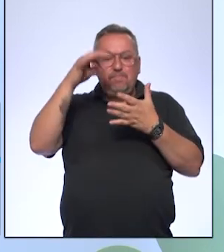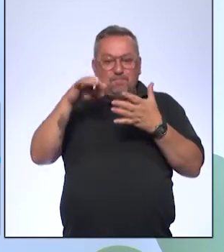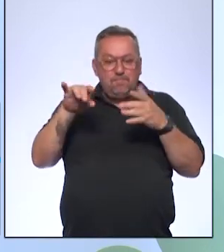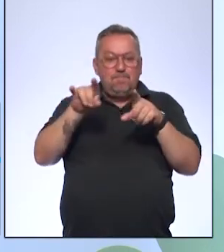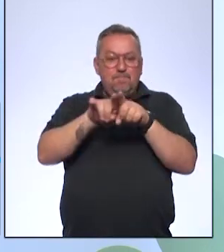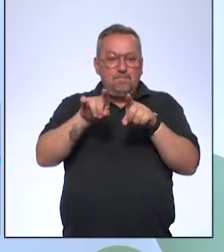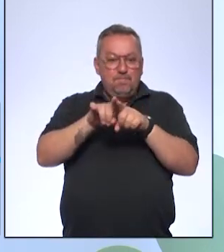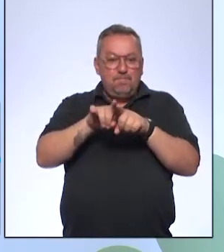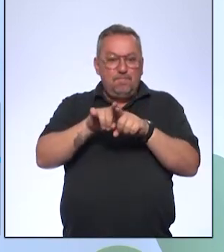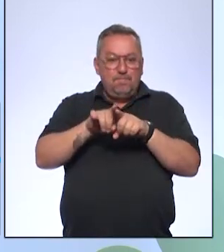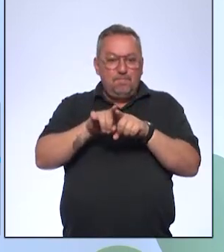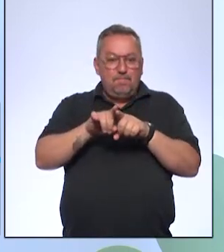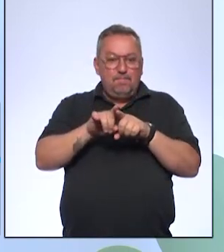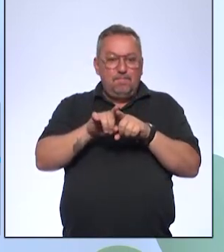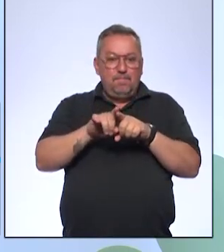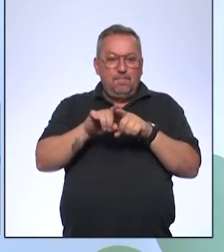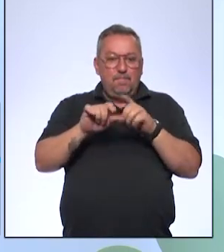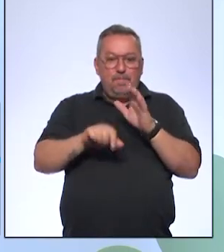questão